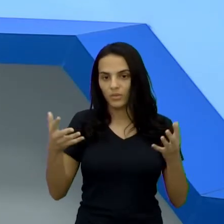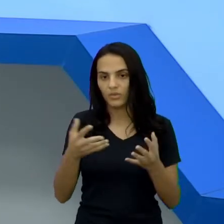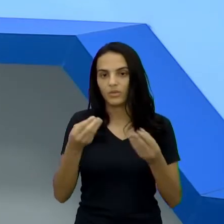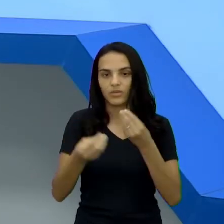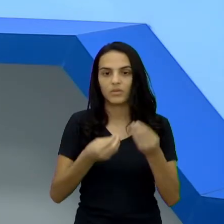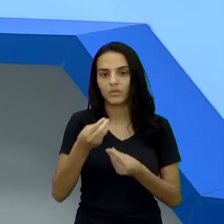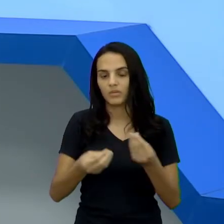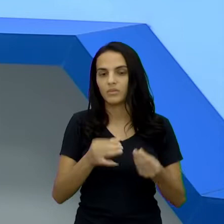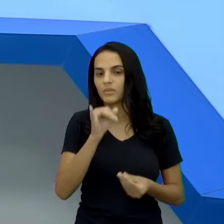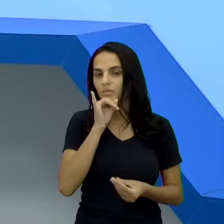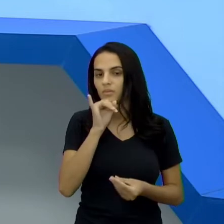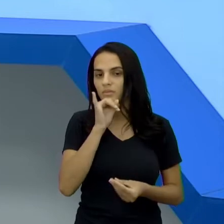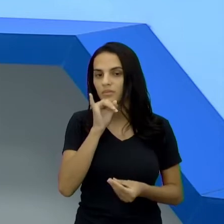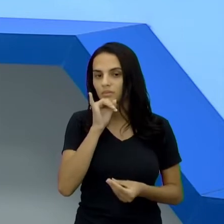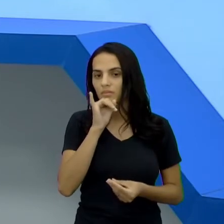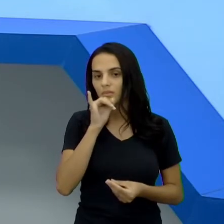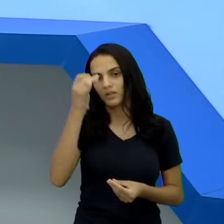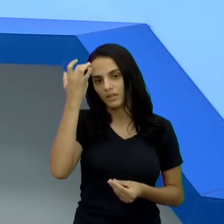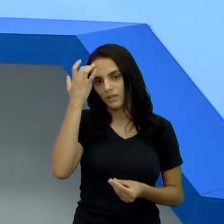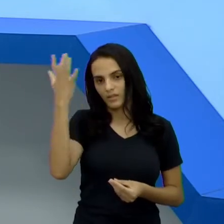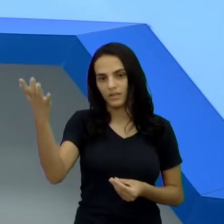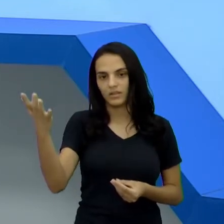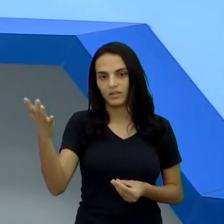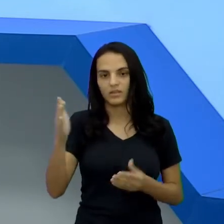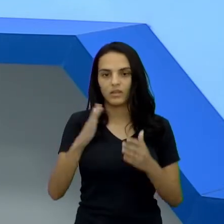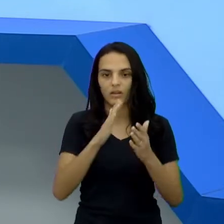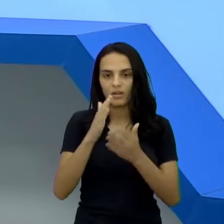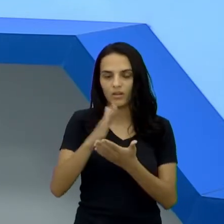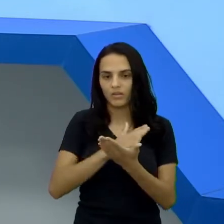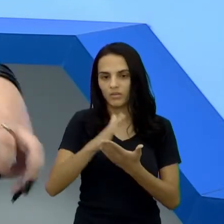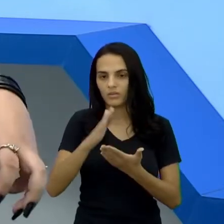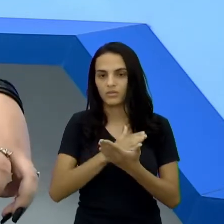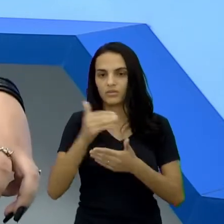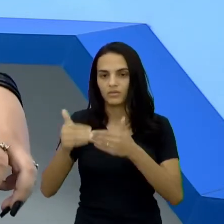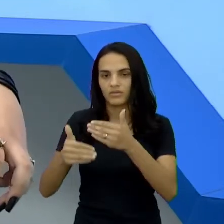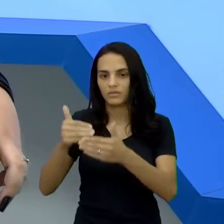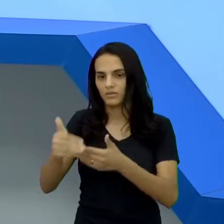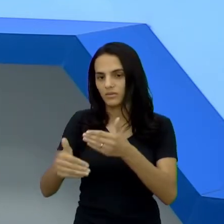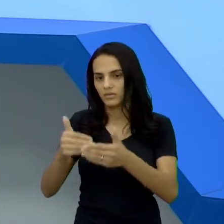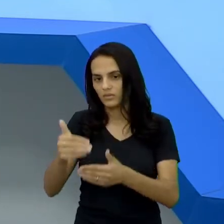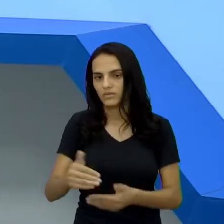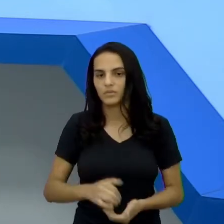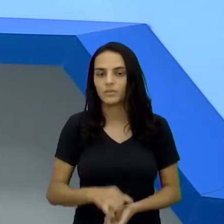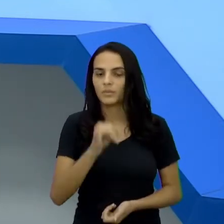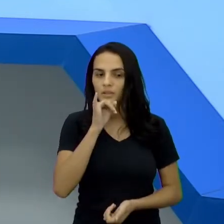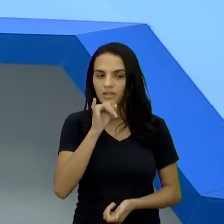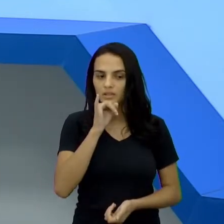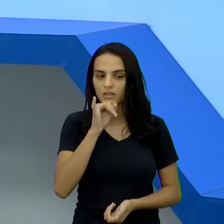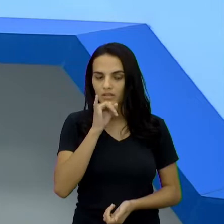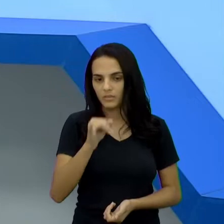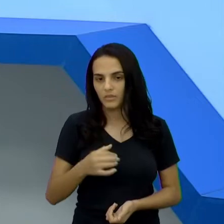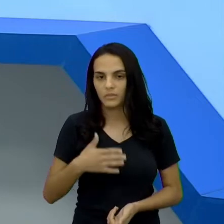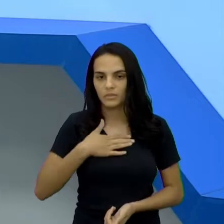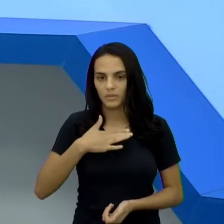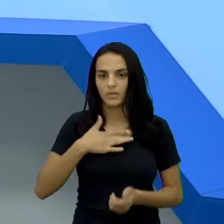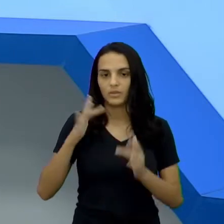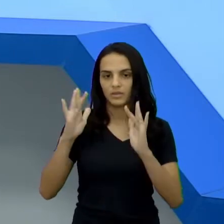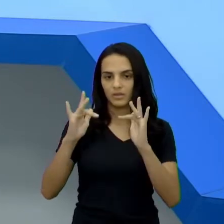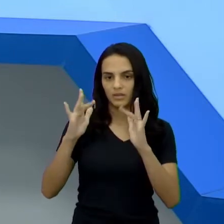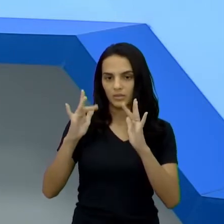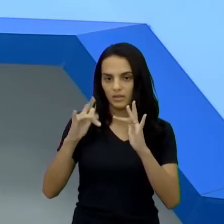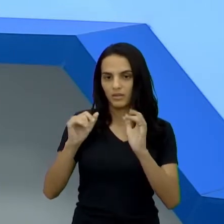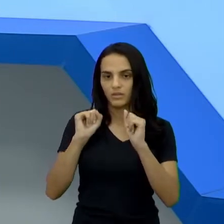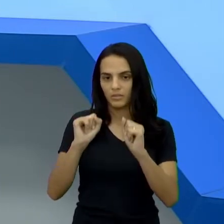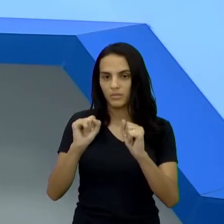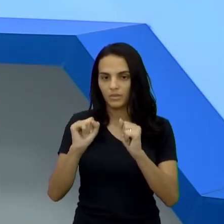como uma maneira de facilitar certos processos legais na minha vida. Então, por exemplo, meu namorado só pode fazer